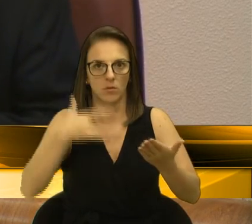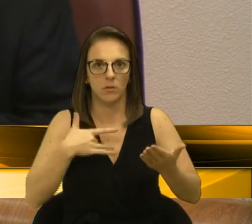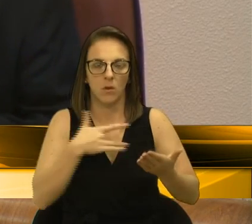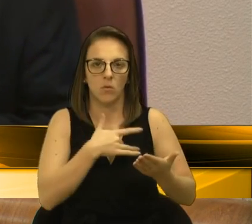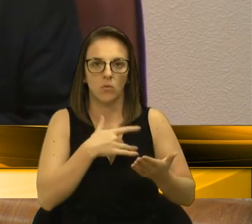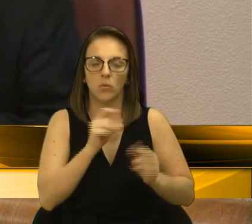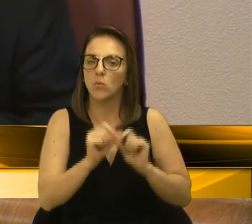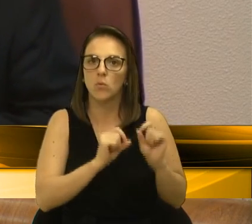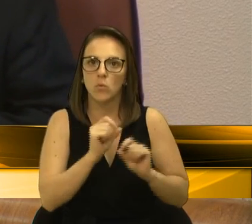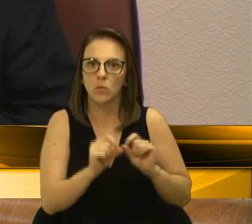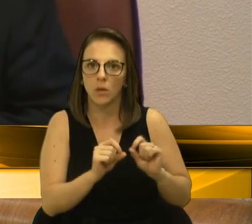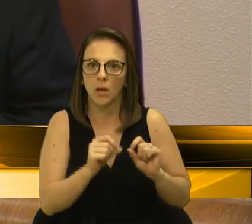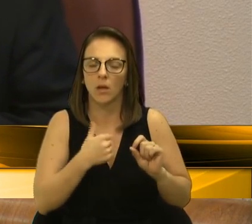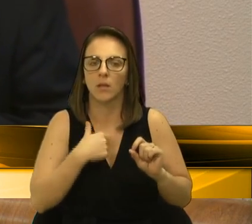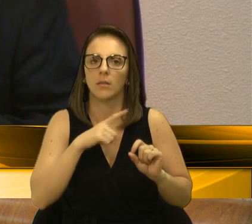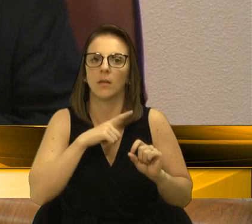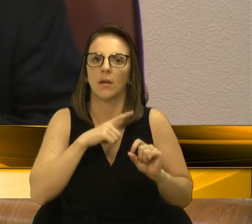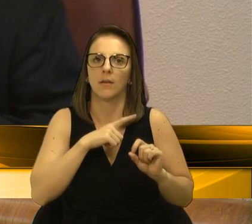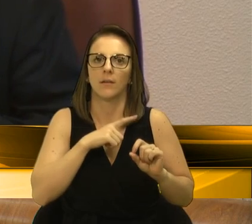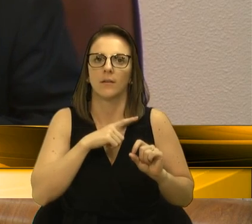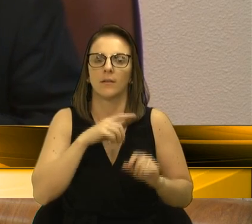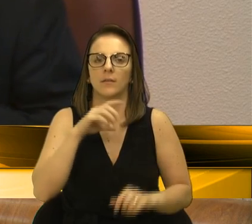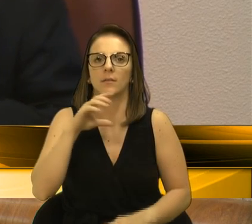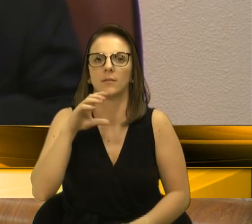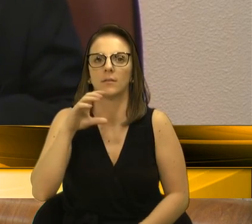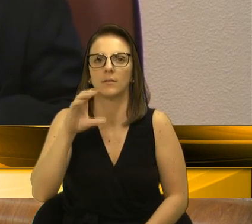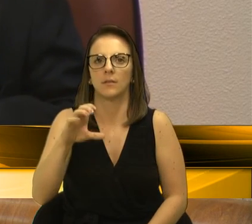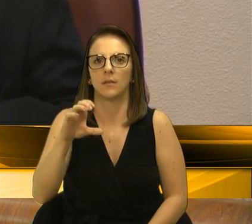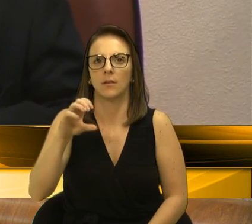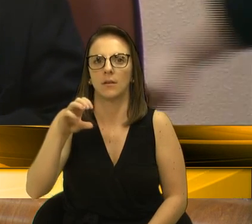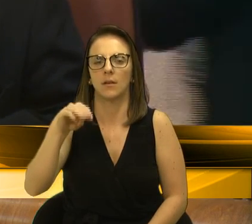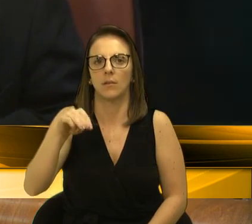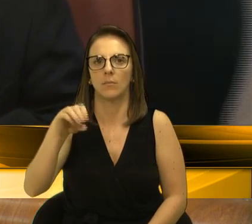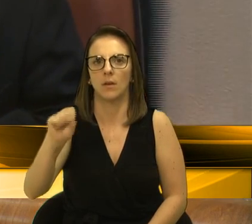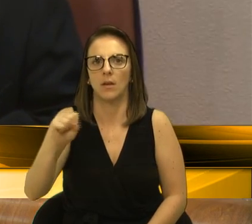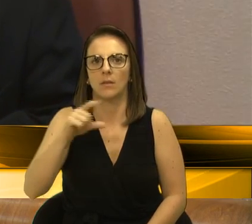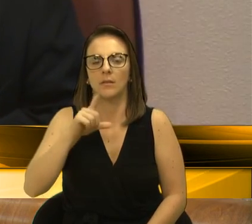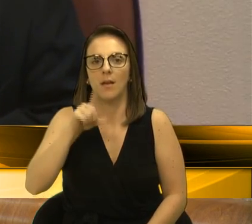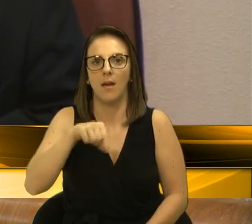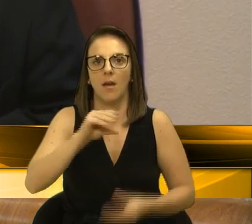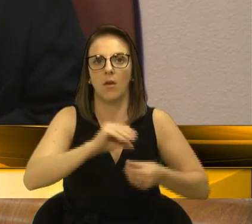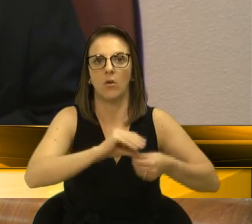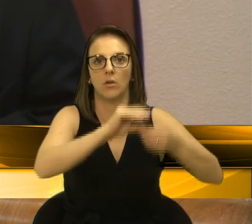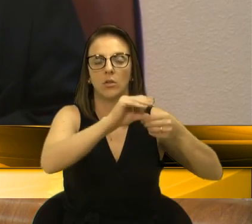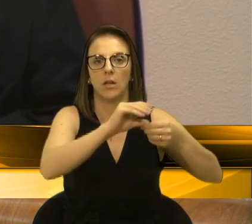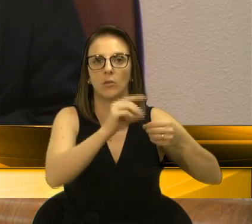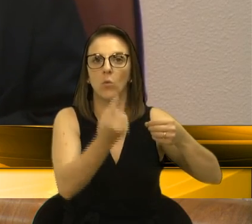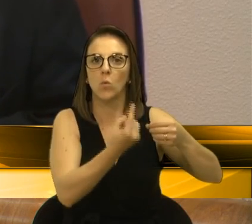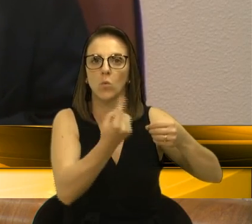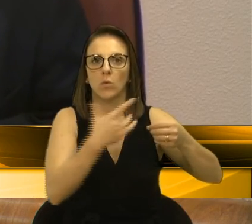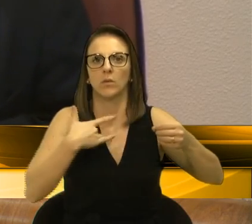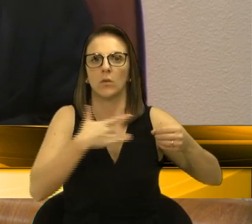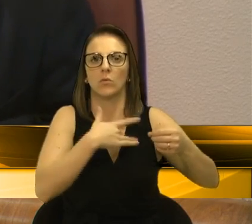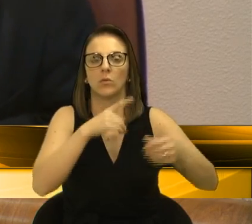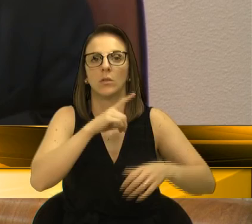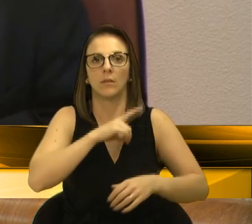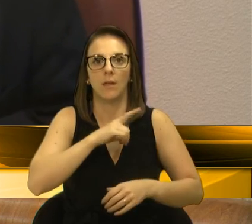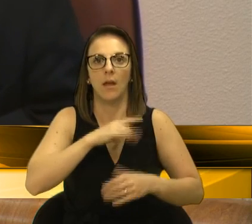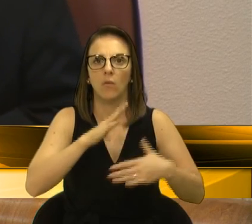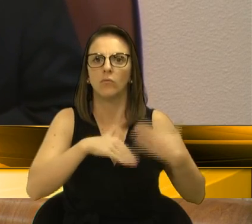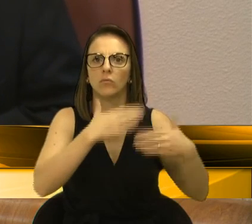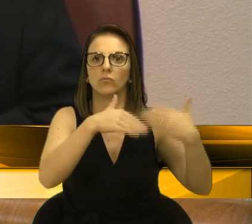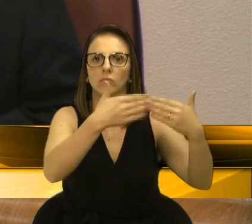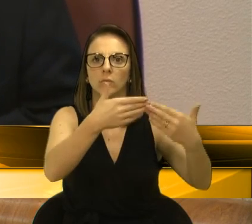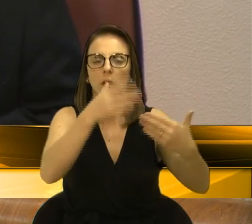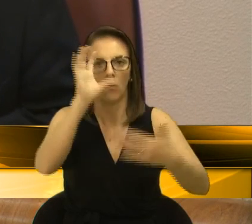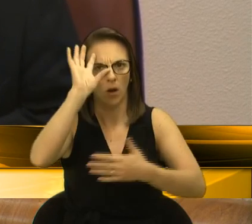abre aspas, artigo 2º, o CMS é um órgão colegiado do Sistema Único de Saúde com funções deliberativas, fiscalizadoras